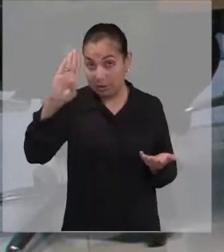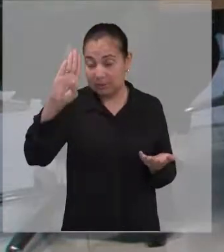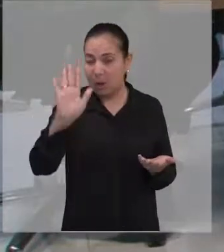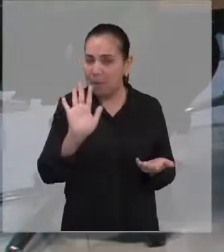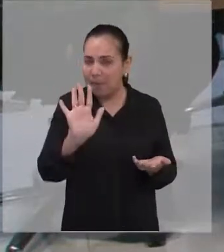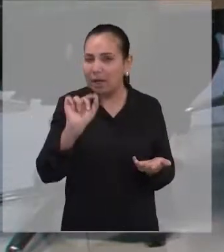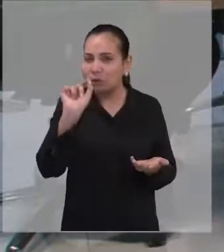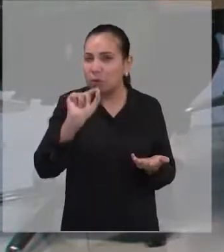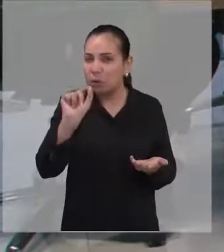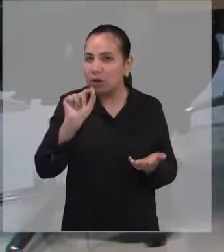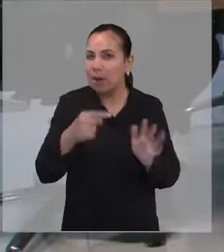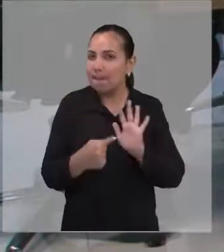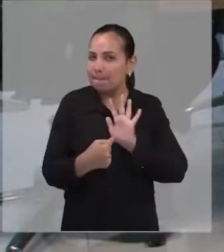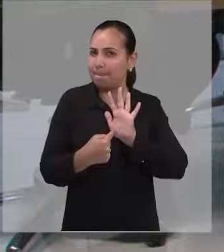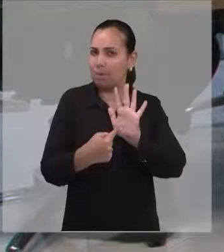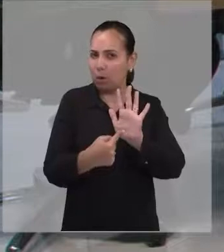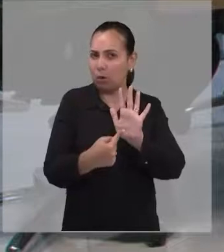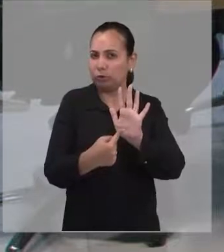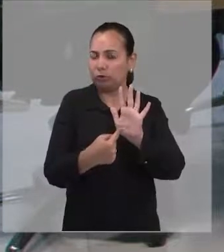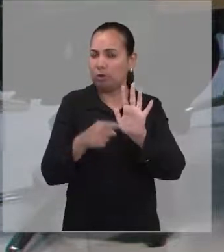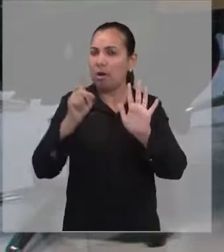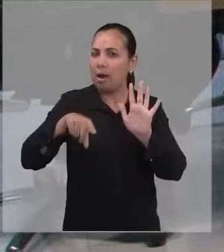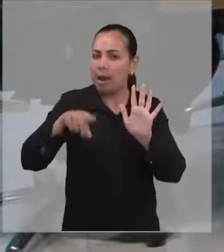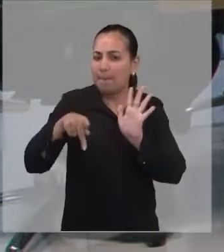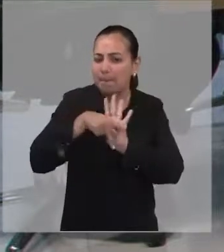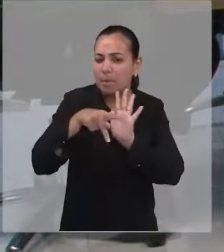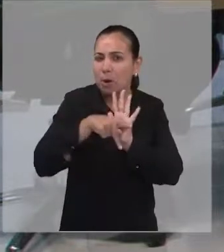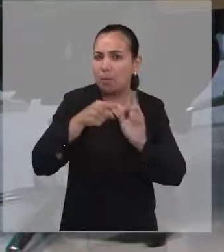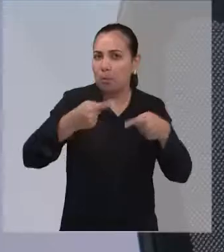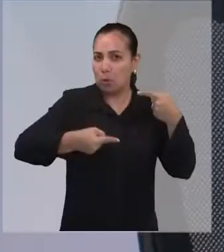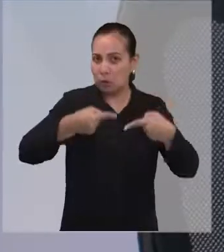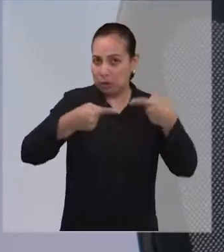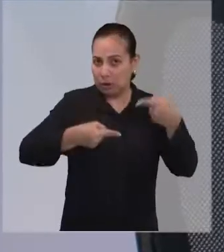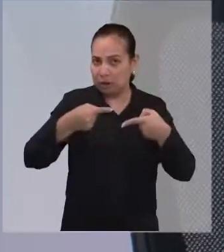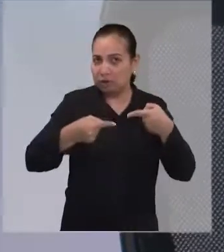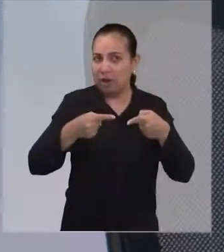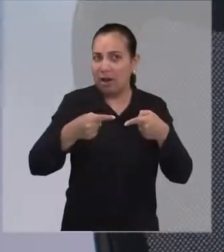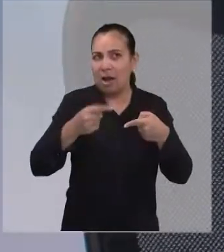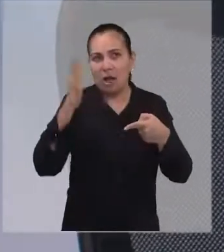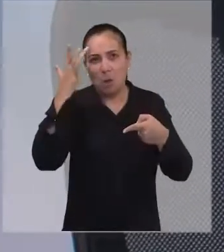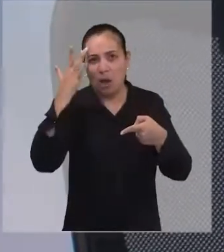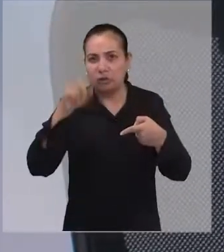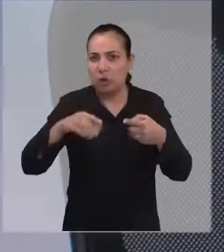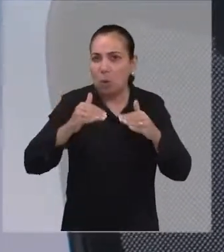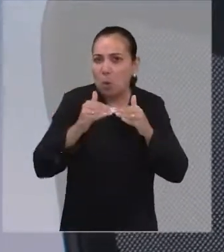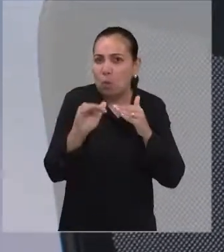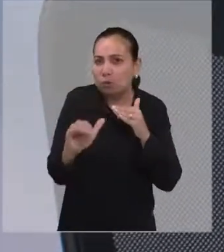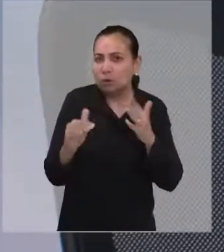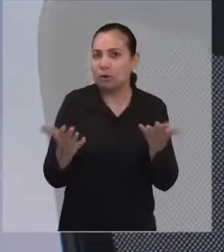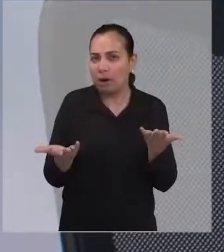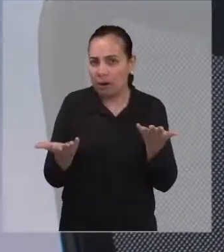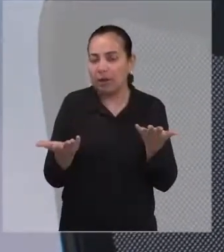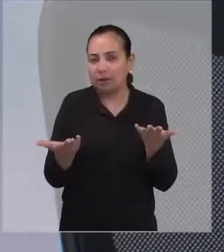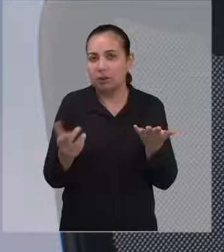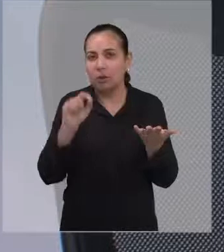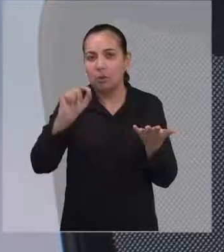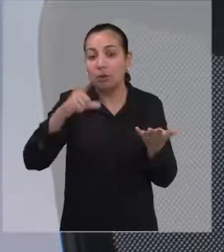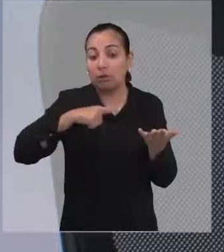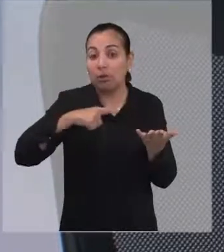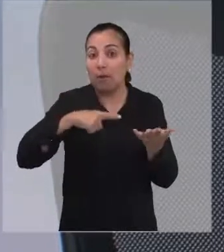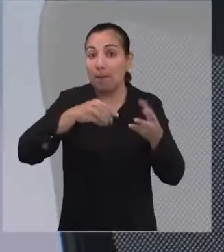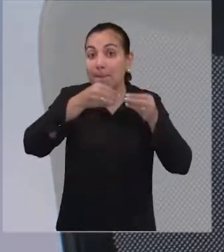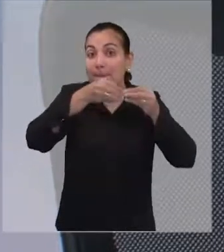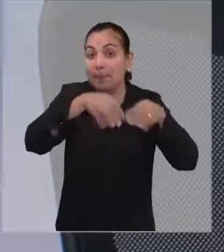mas que claramente aparece uma ideologia política, ou pelo menos uma ideologia política contrária, né? Aquele que talvez tenha sido o